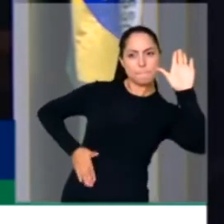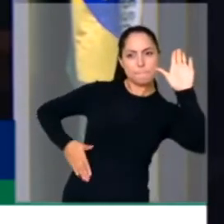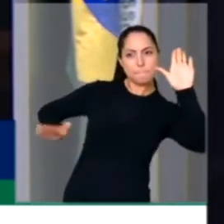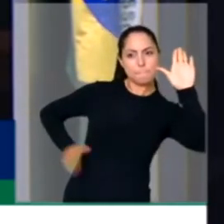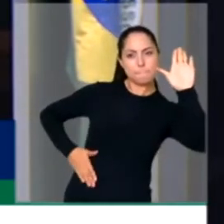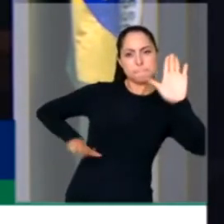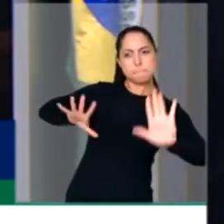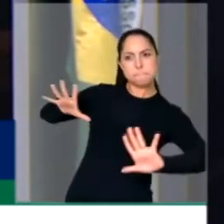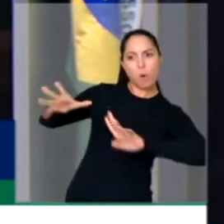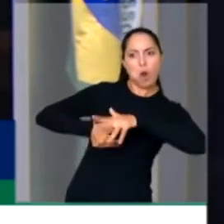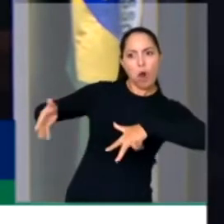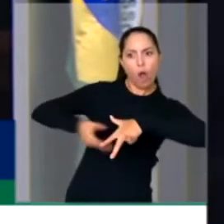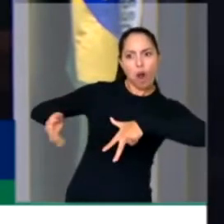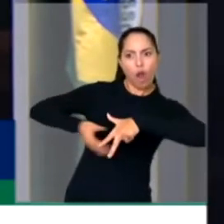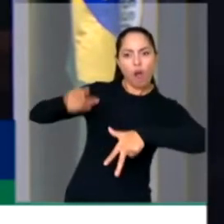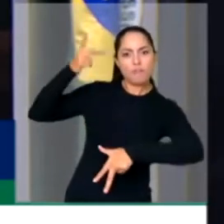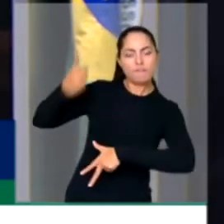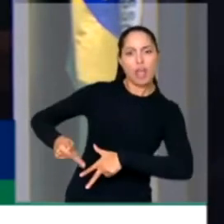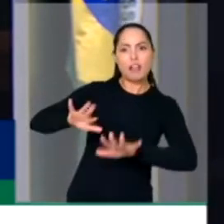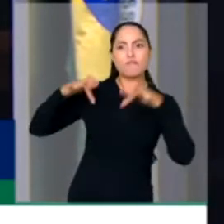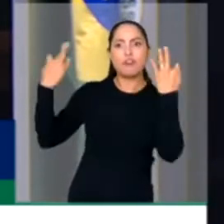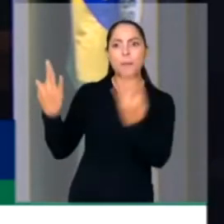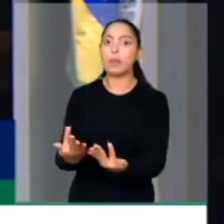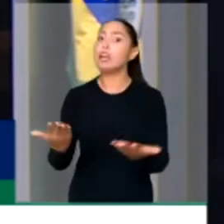corruptos. Por